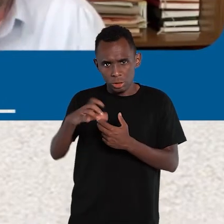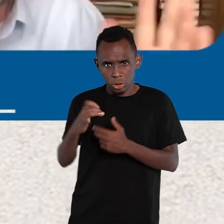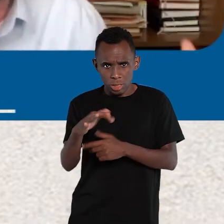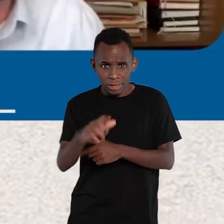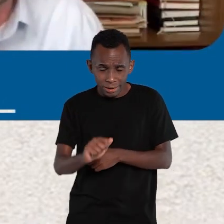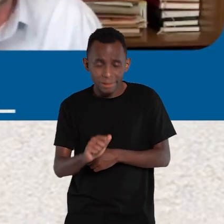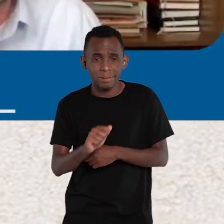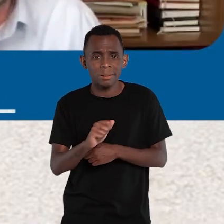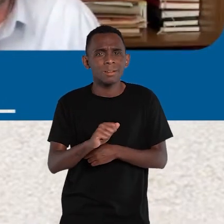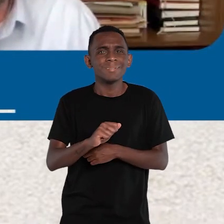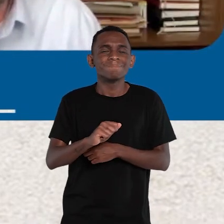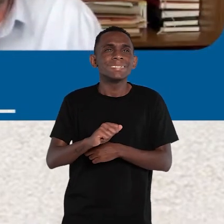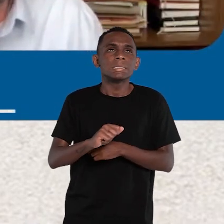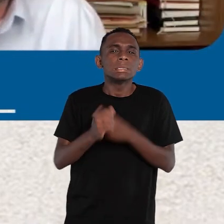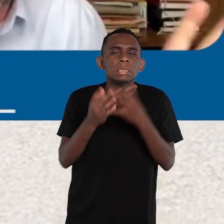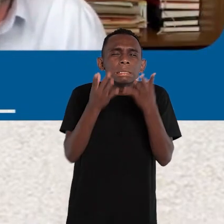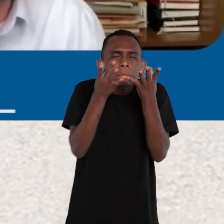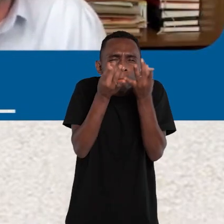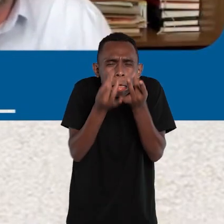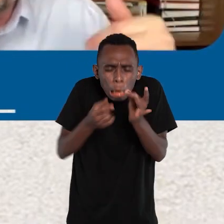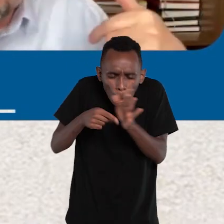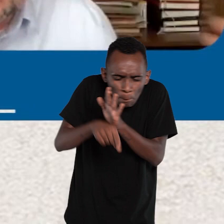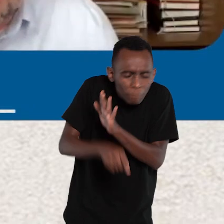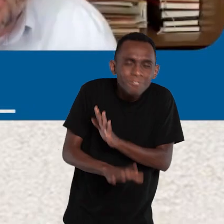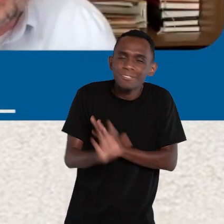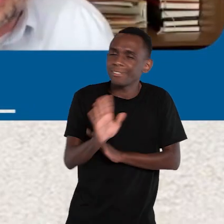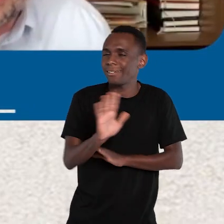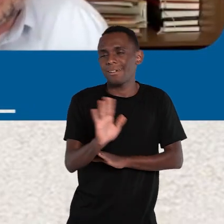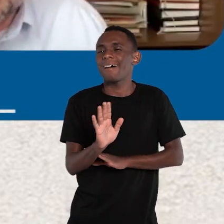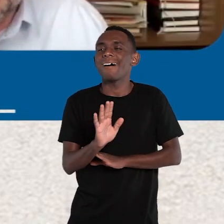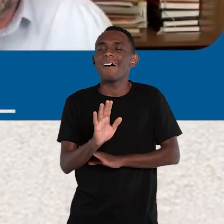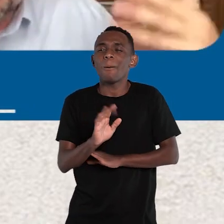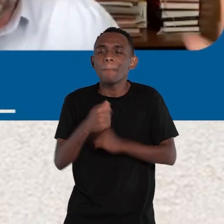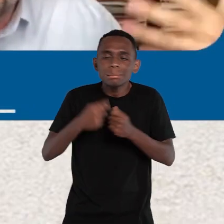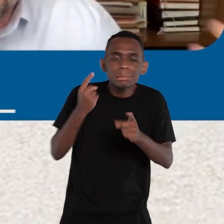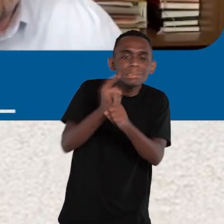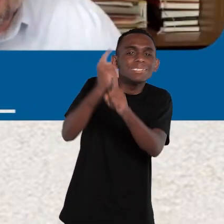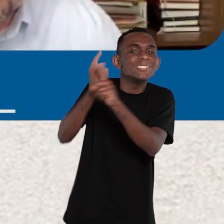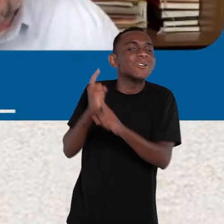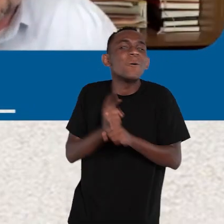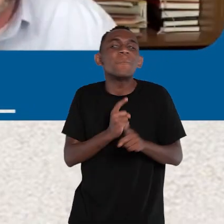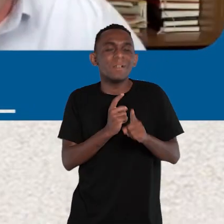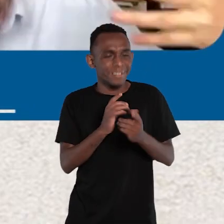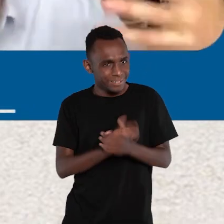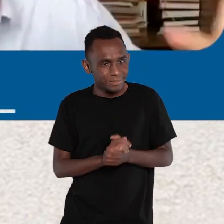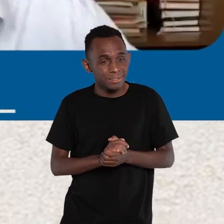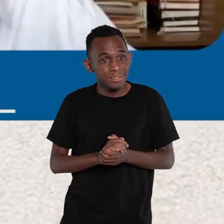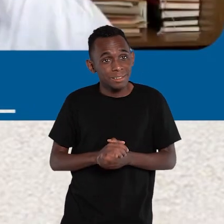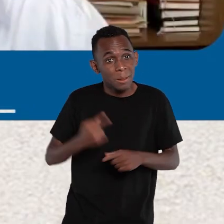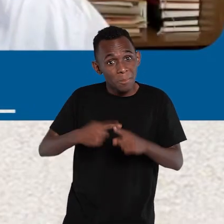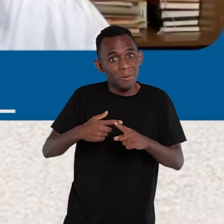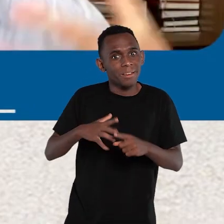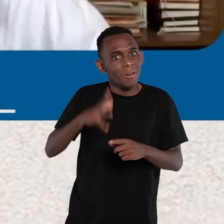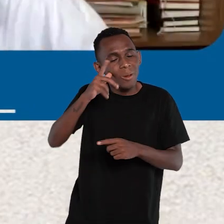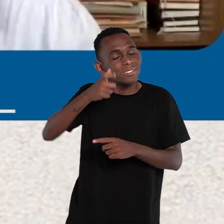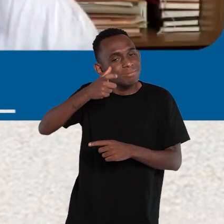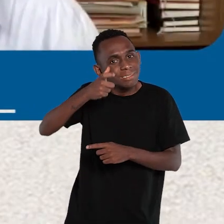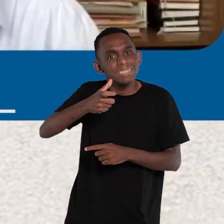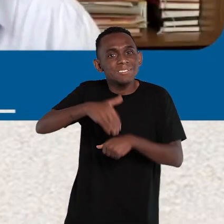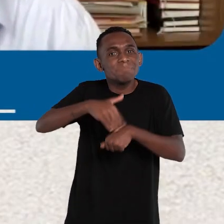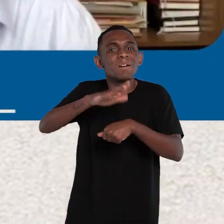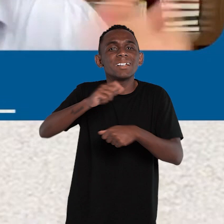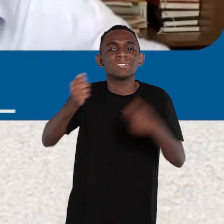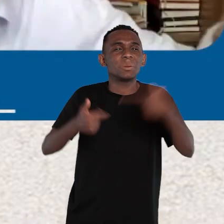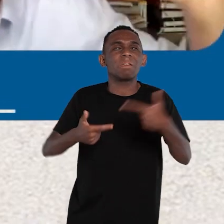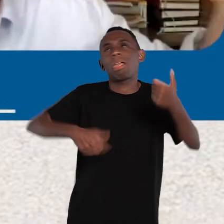é o que não se conta. Ou seja, o que não se conta Que está na é mais entrelinha. volumoso e talvez até mais interessante do que o que se